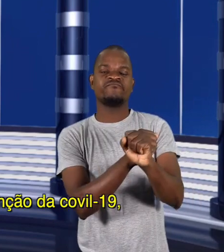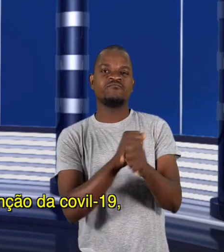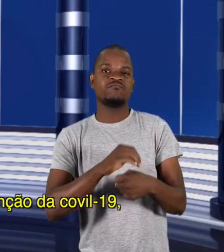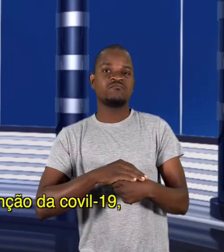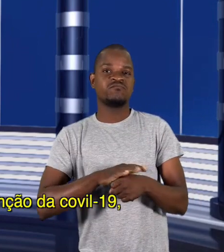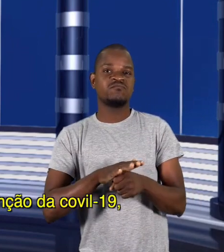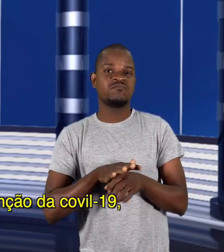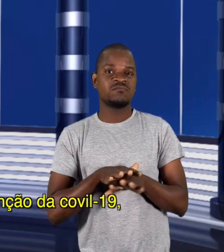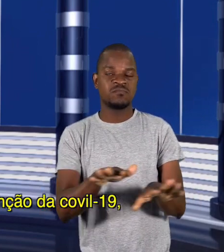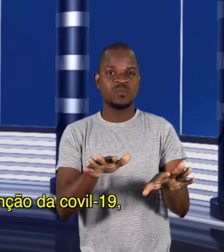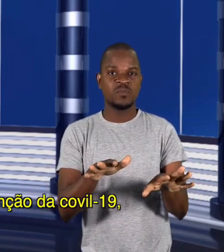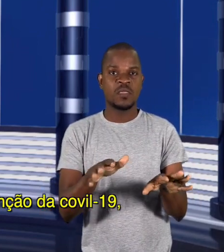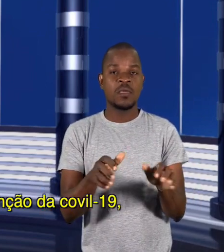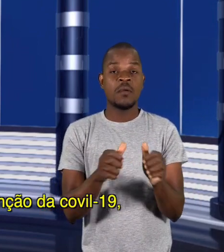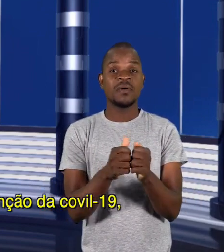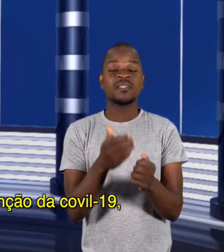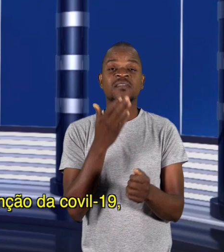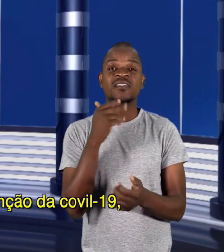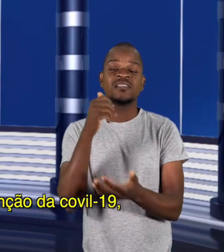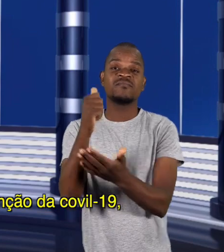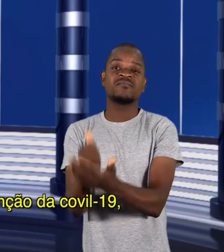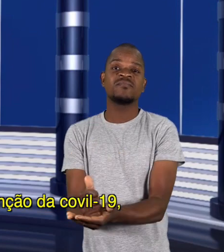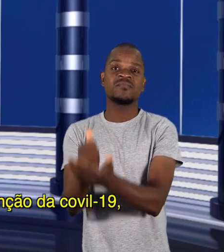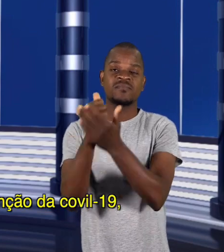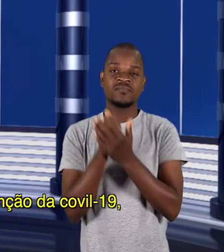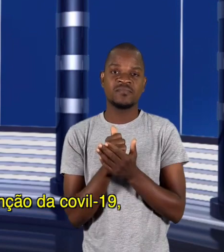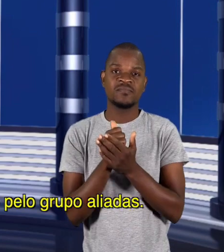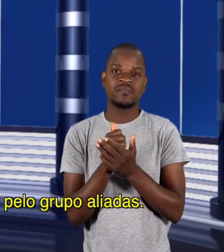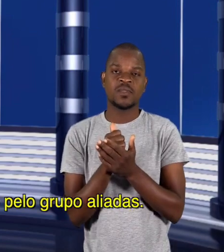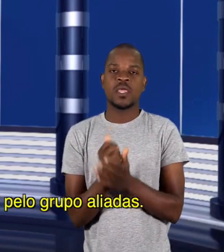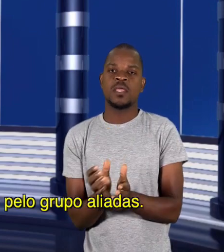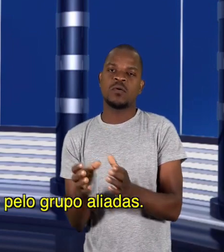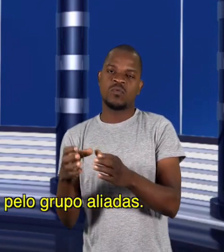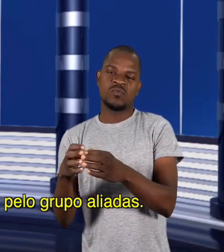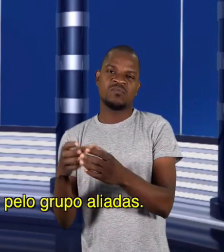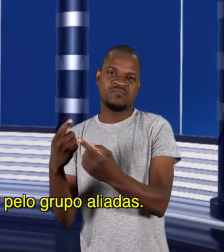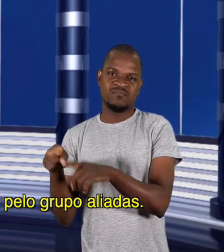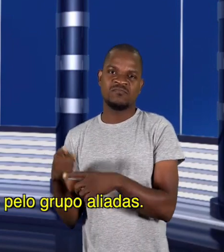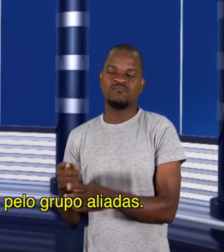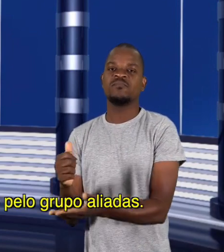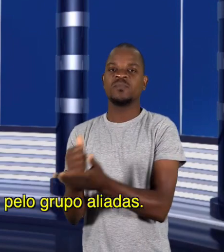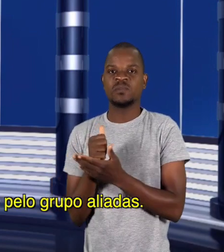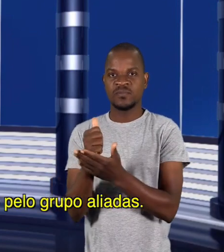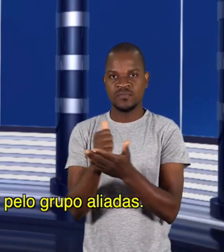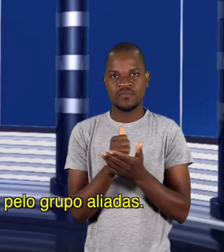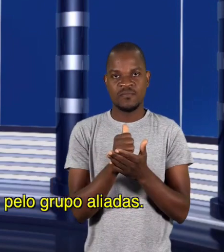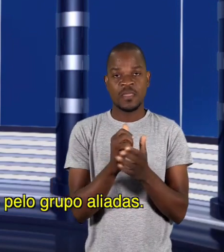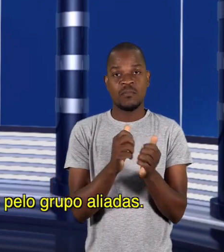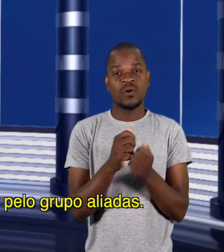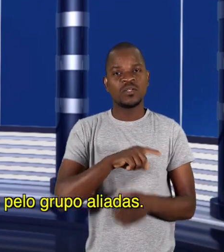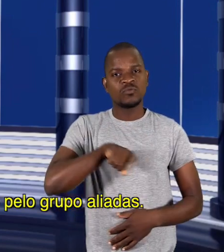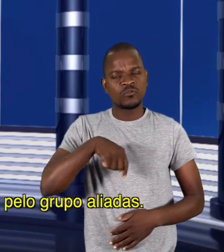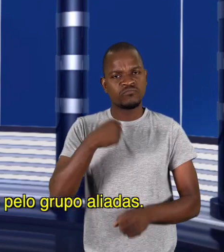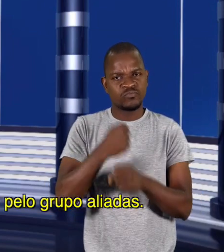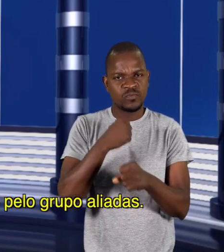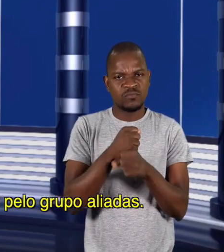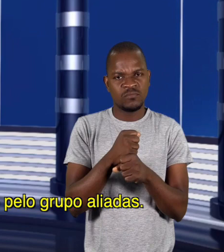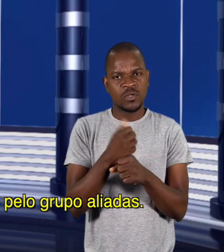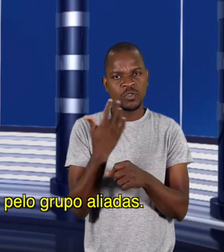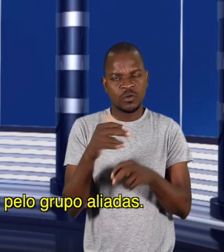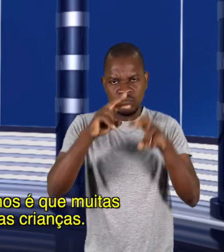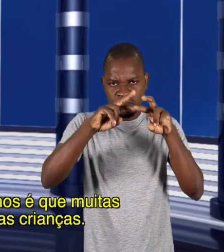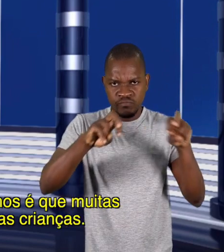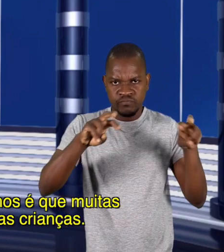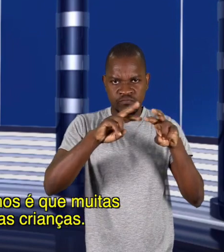de prevenção, neste caso, do Covid-19, que é um trabalho que nos está a ser apoiado, neste caso, pelo grupo Aliadas.